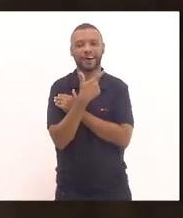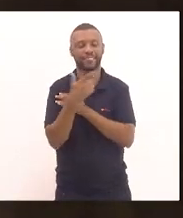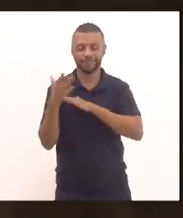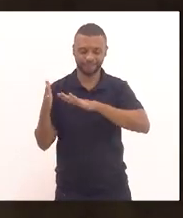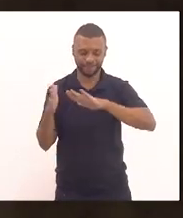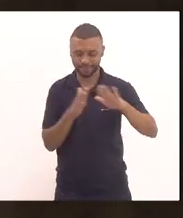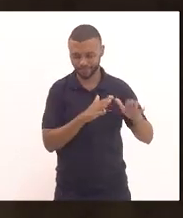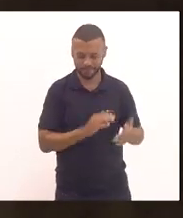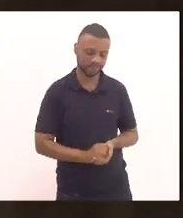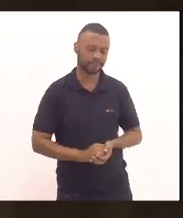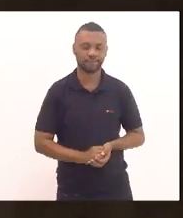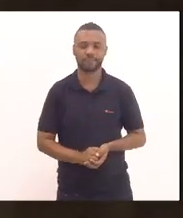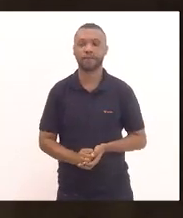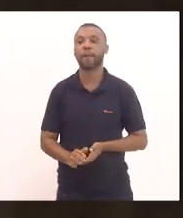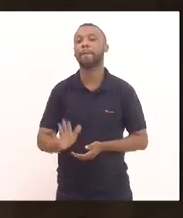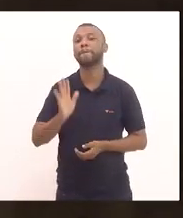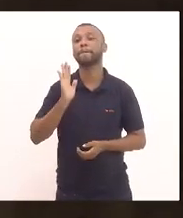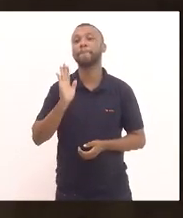Mas,